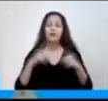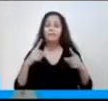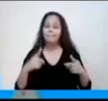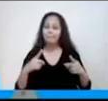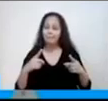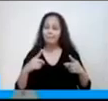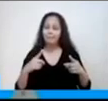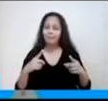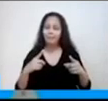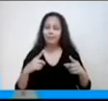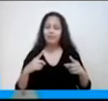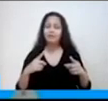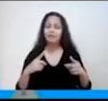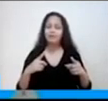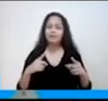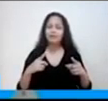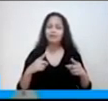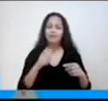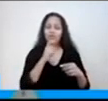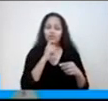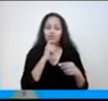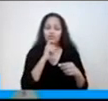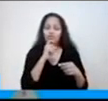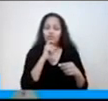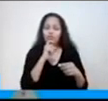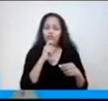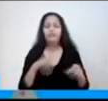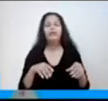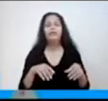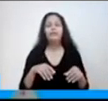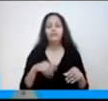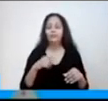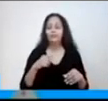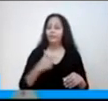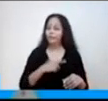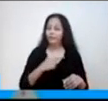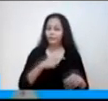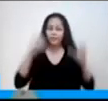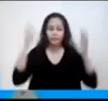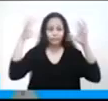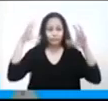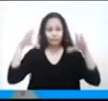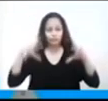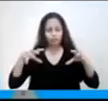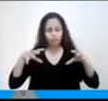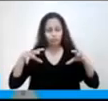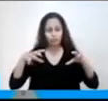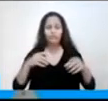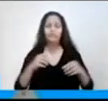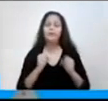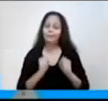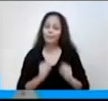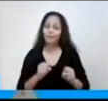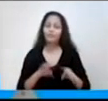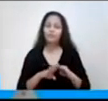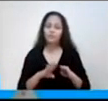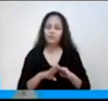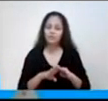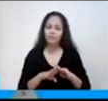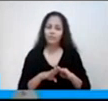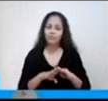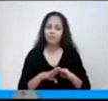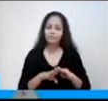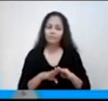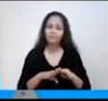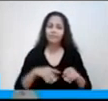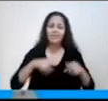nada impede que ocorra no inverno, que é um período que não se tem chuva, né, como a gente sabe no Brasil o verão é chuvoso, e também em fundos